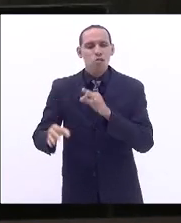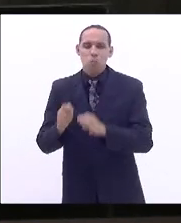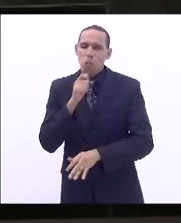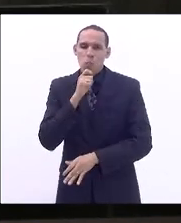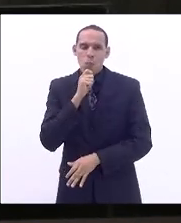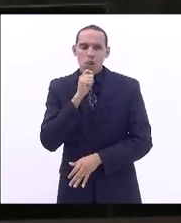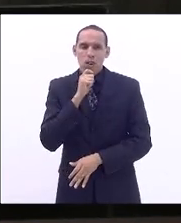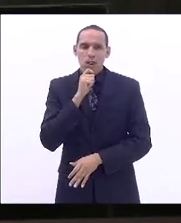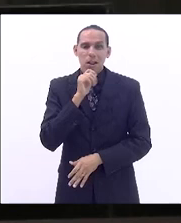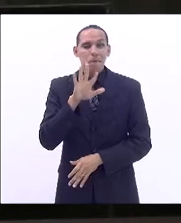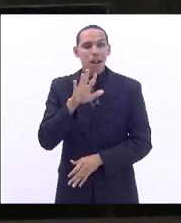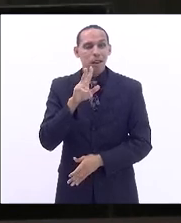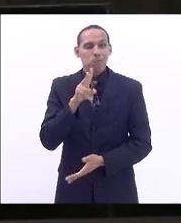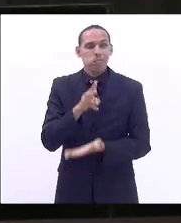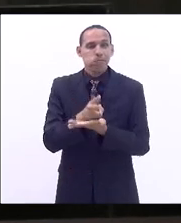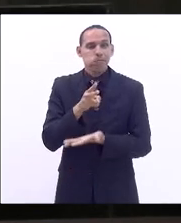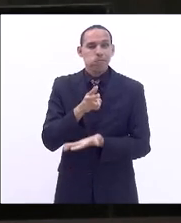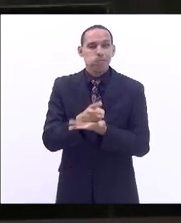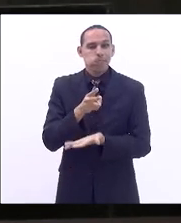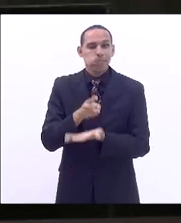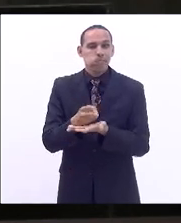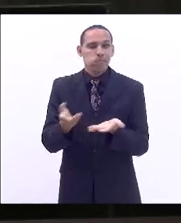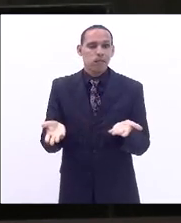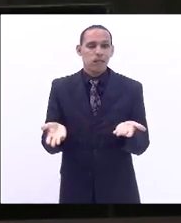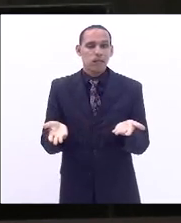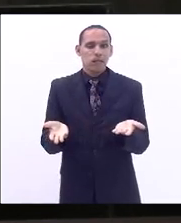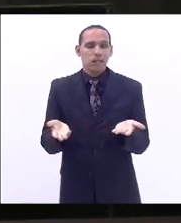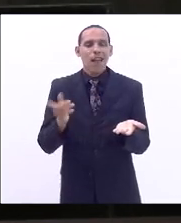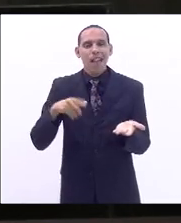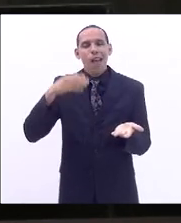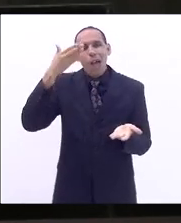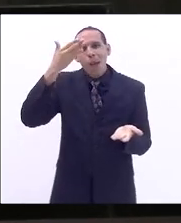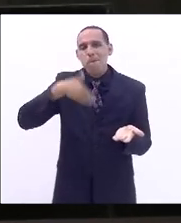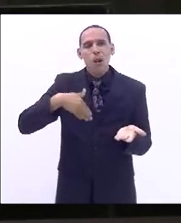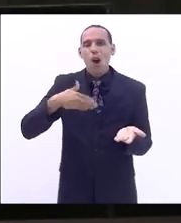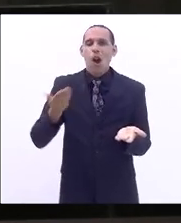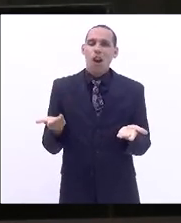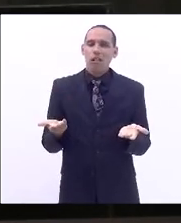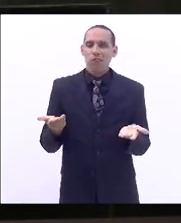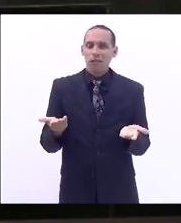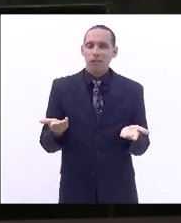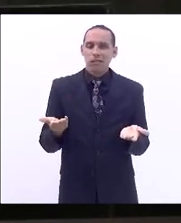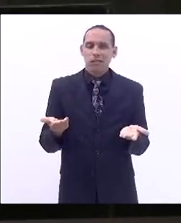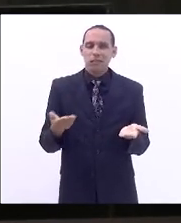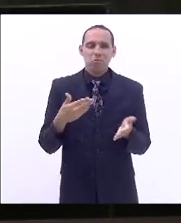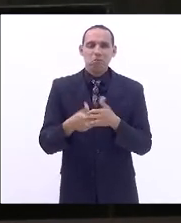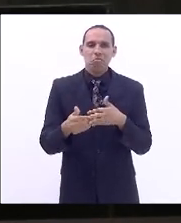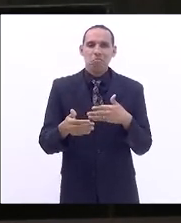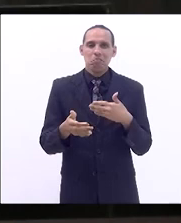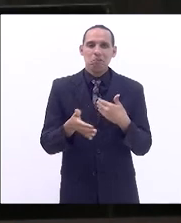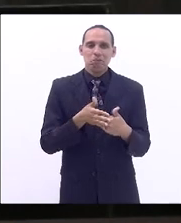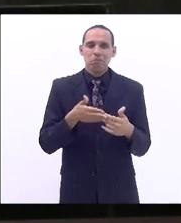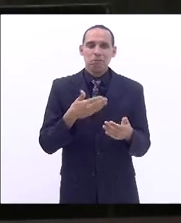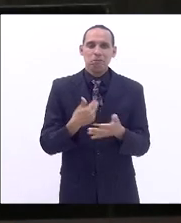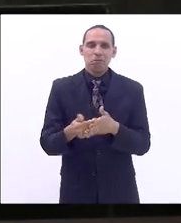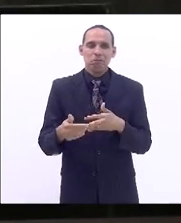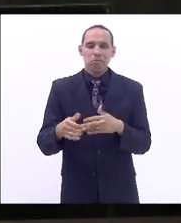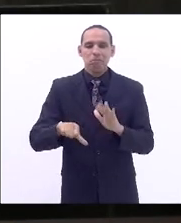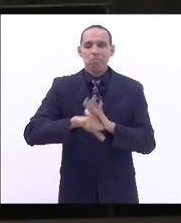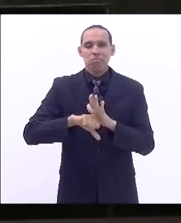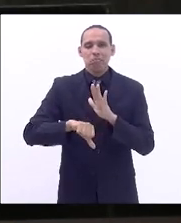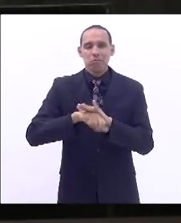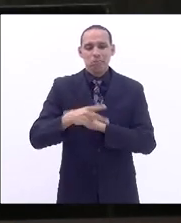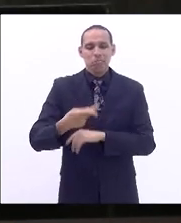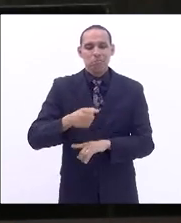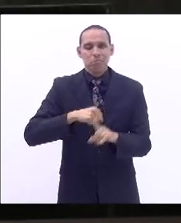é o que vai para o é o que vai ser a prova Cabal e material de quaisquer crime na nossa